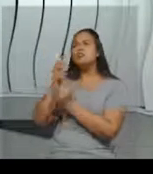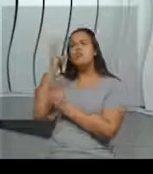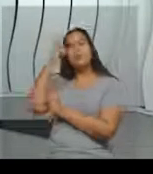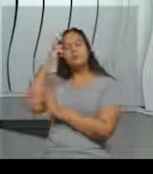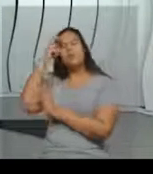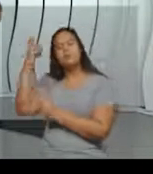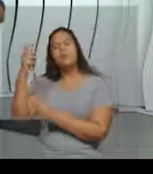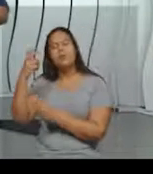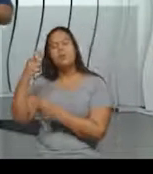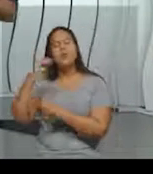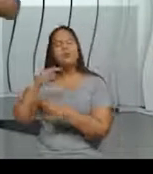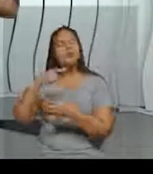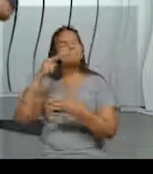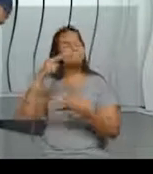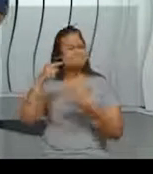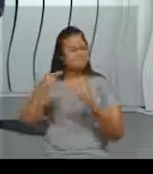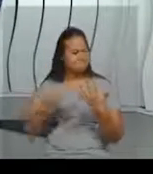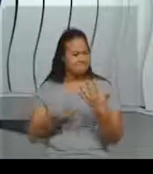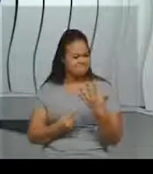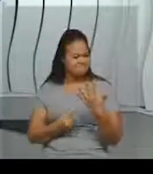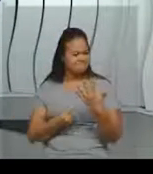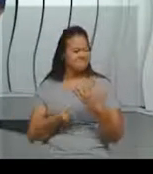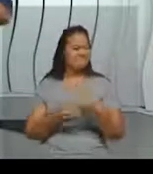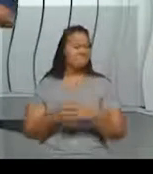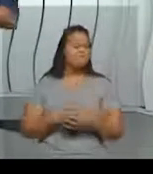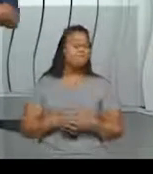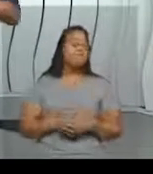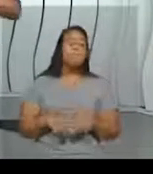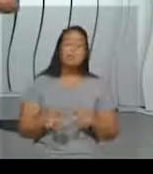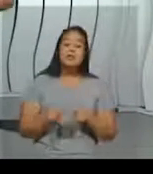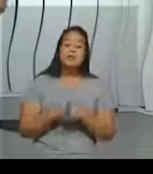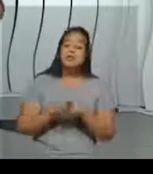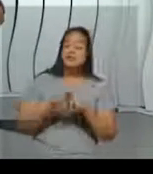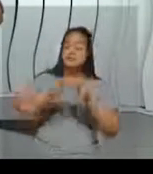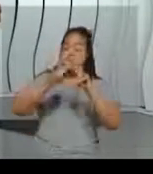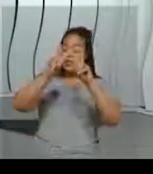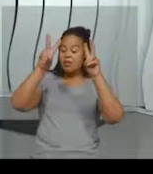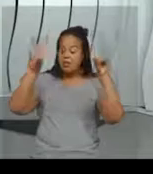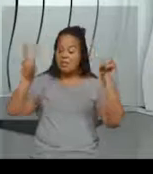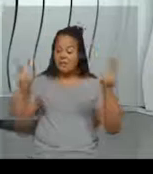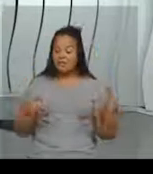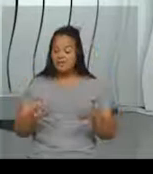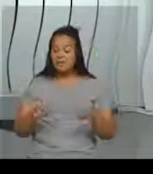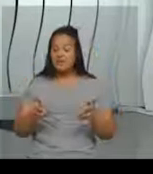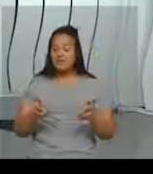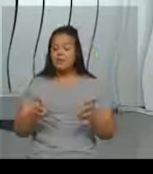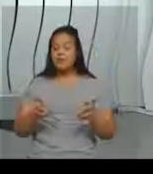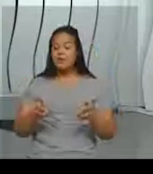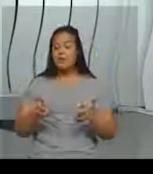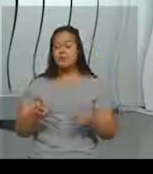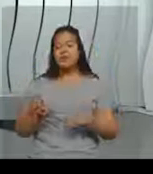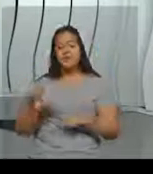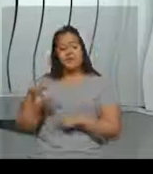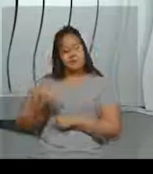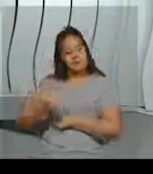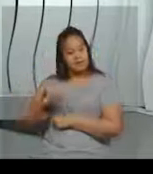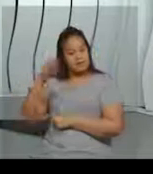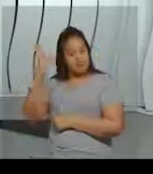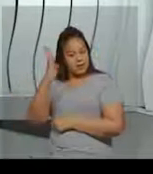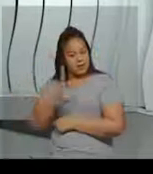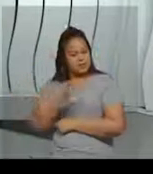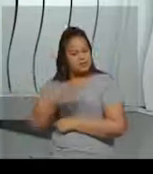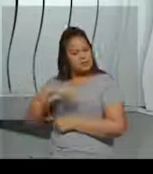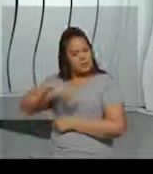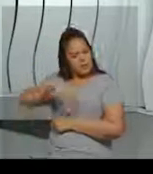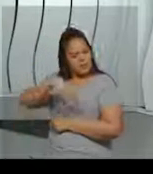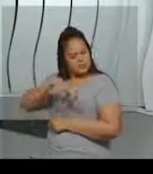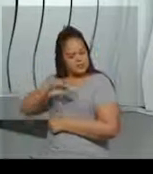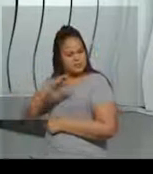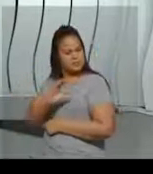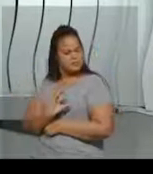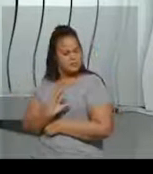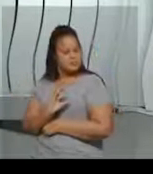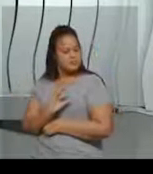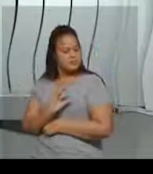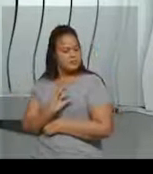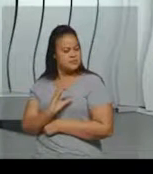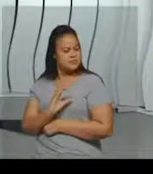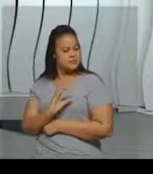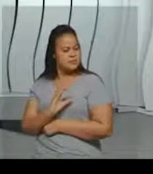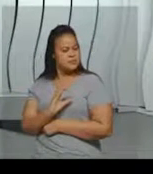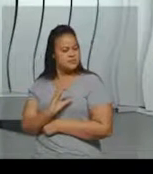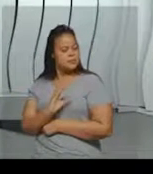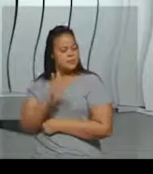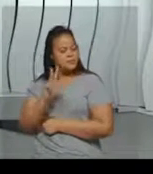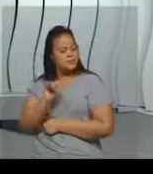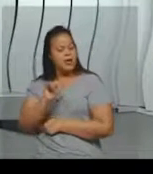Ótimo. E falando sobre isso, né, no caso do Brasil, o MC também ele vai receber, vai